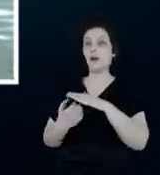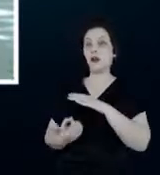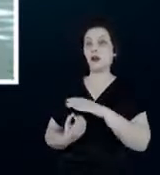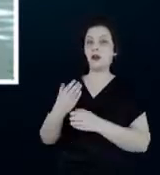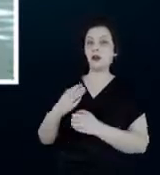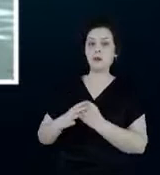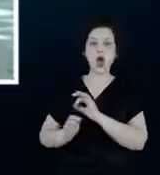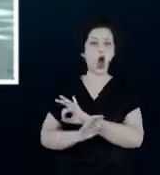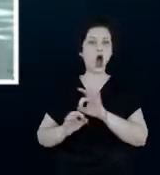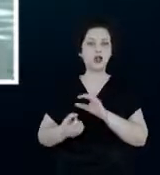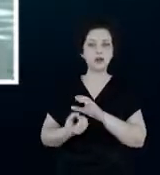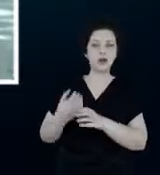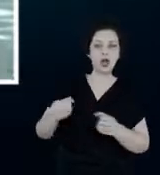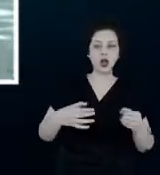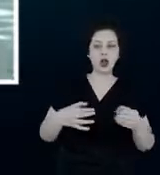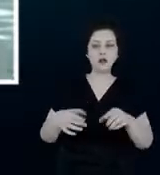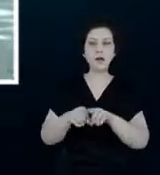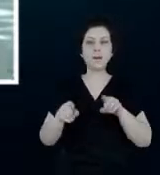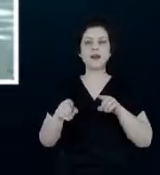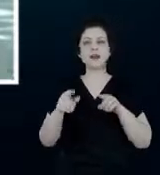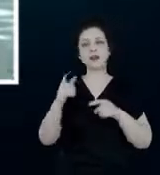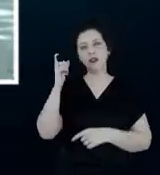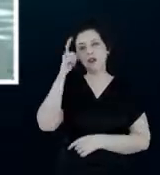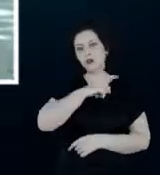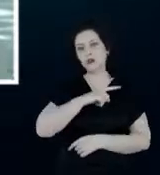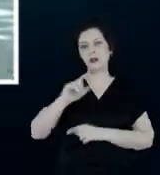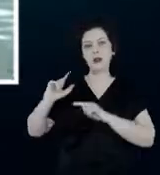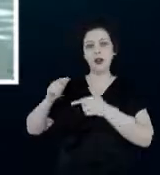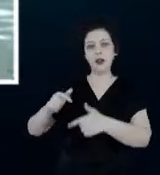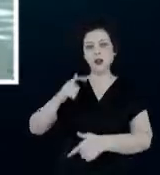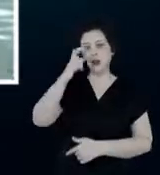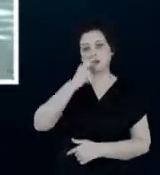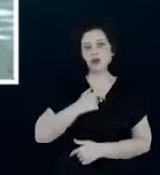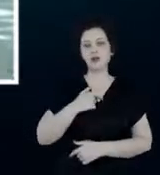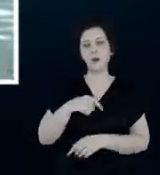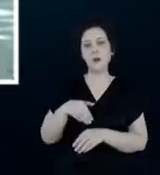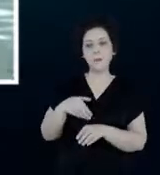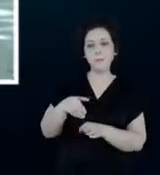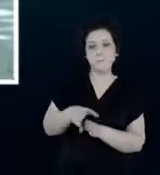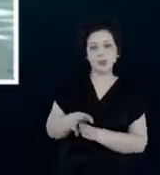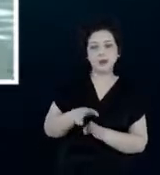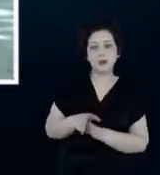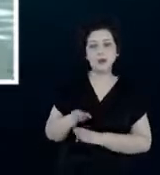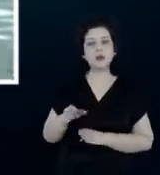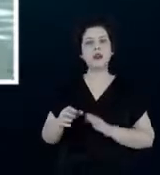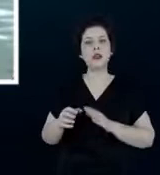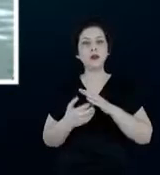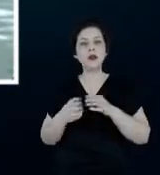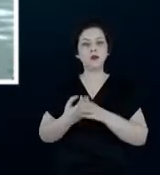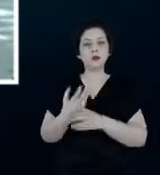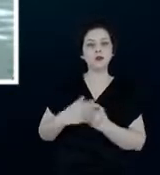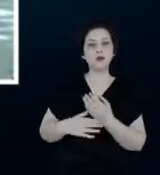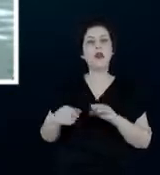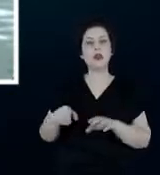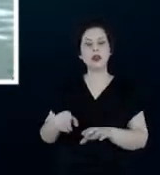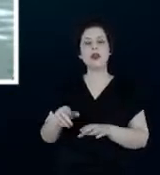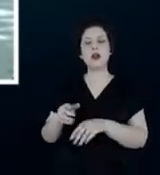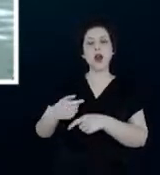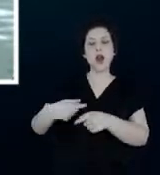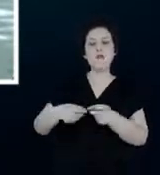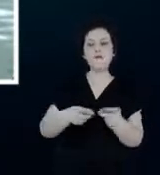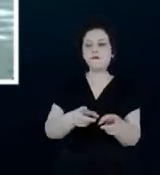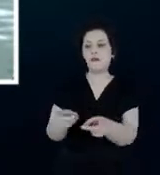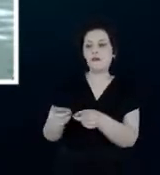para inovar, mas têm uma dificuldade tradicional, eu sou mentor de startup, eu apoio com isso, na comercialização e na gestão, o que